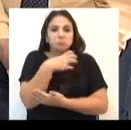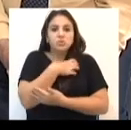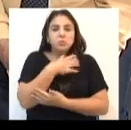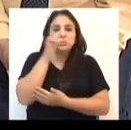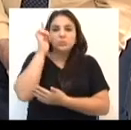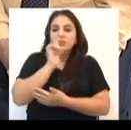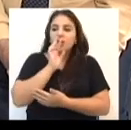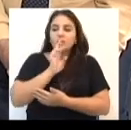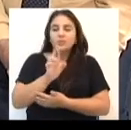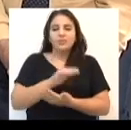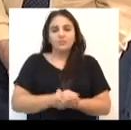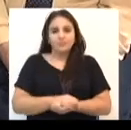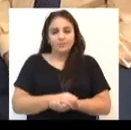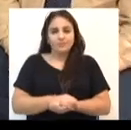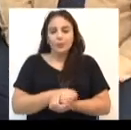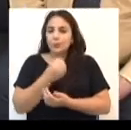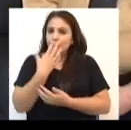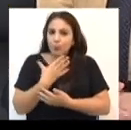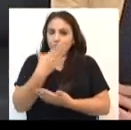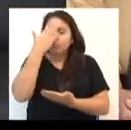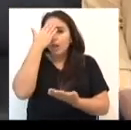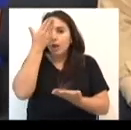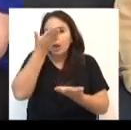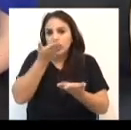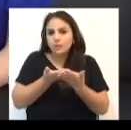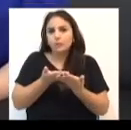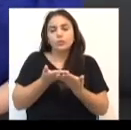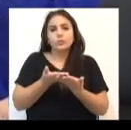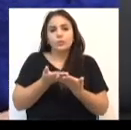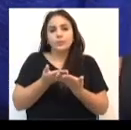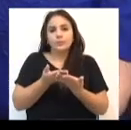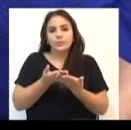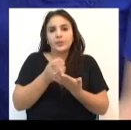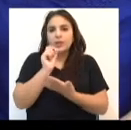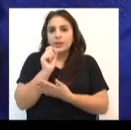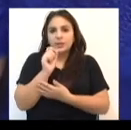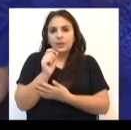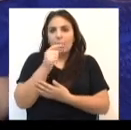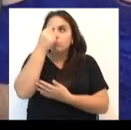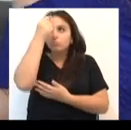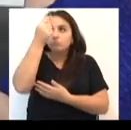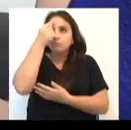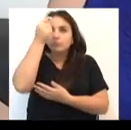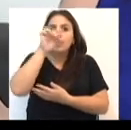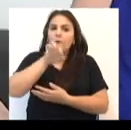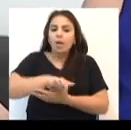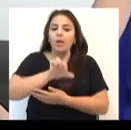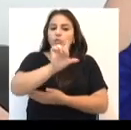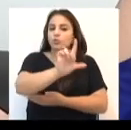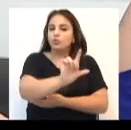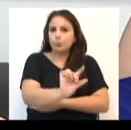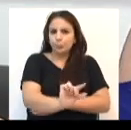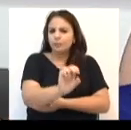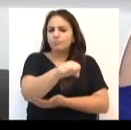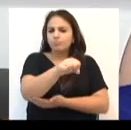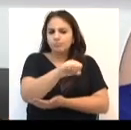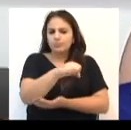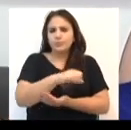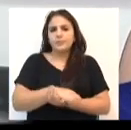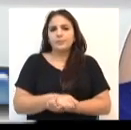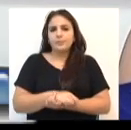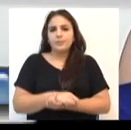este resultado? Então, eu acredito, de fato, que a ideia é reduzir,